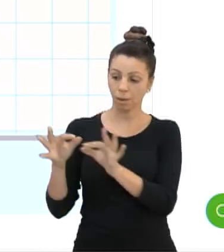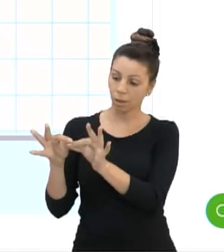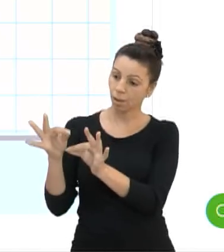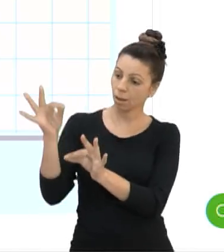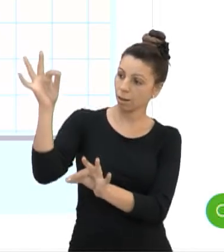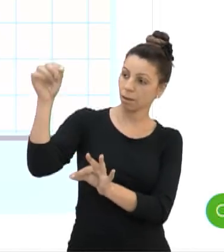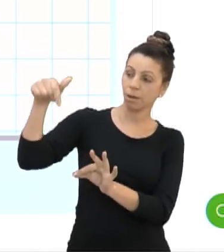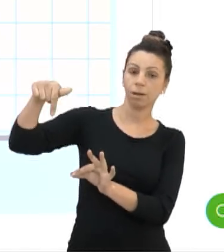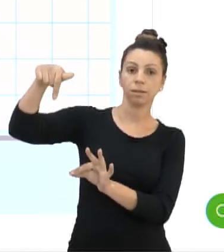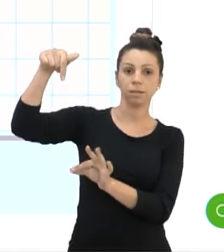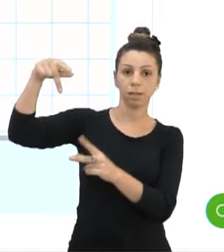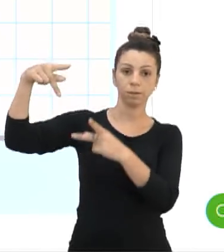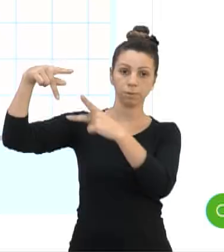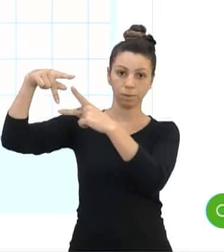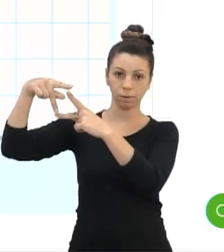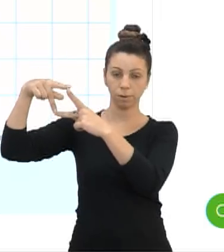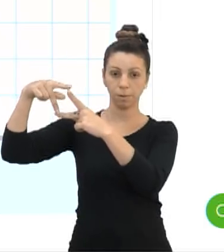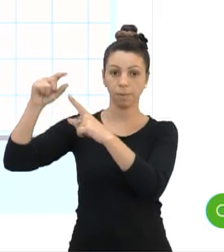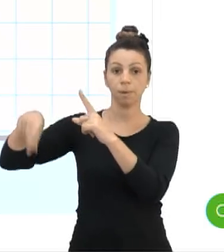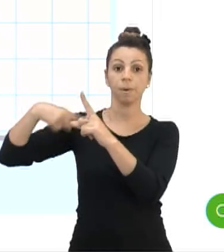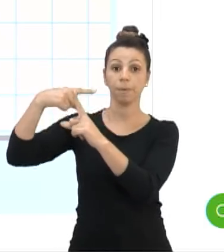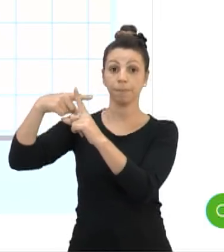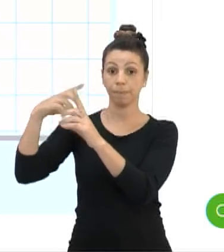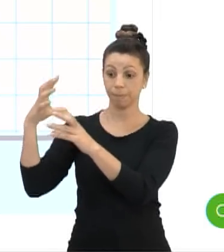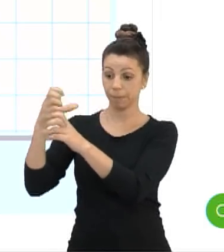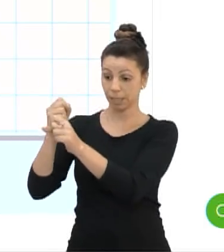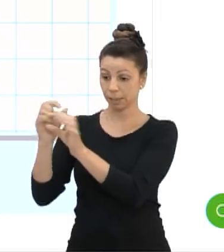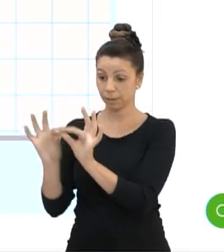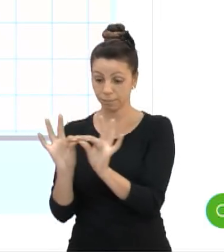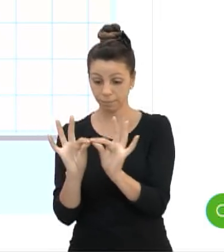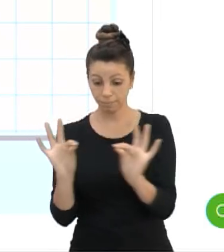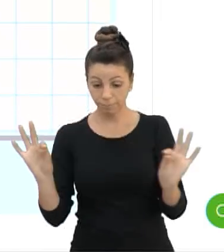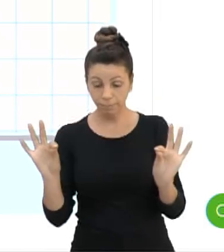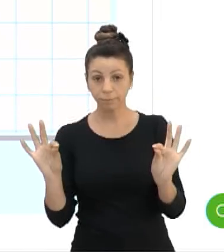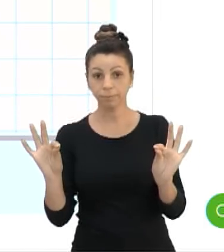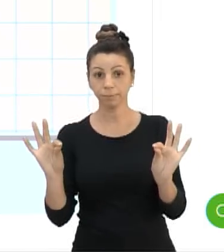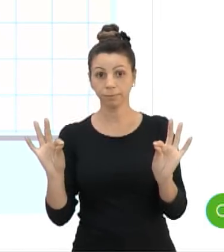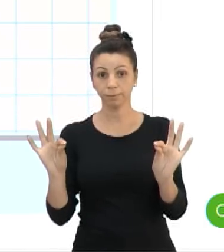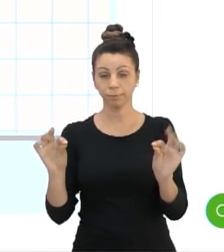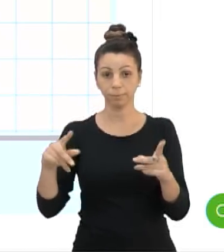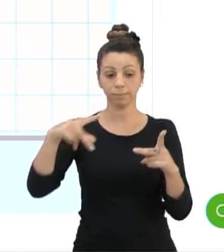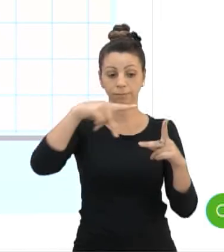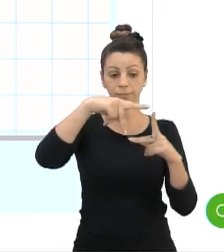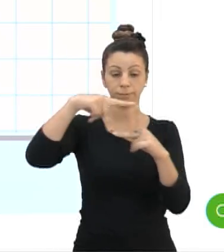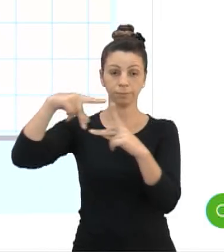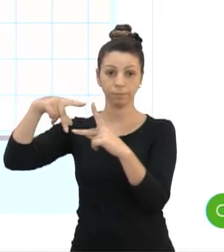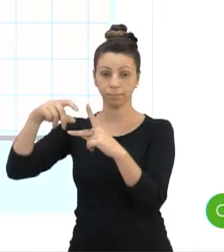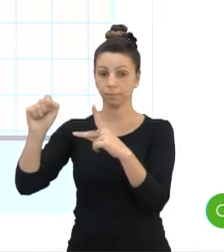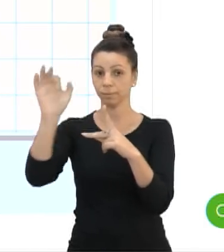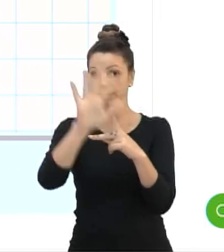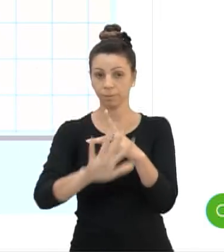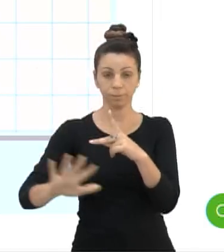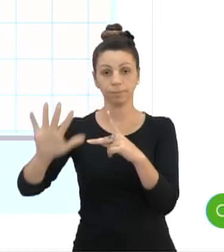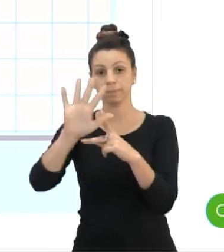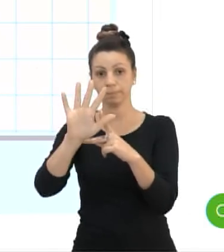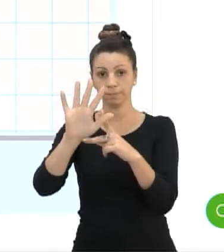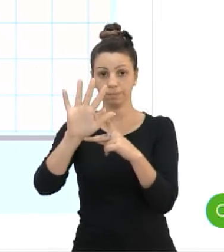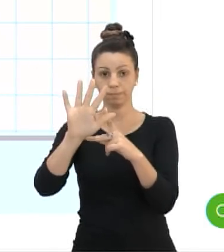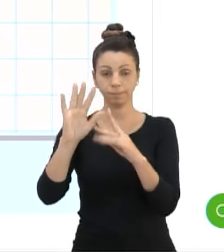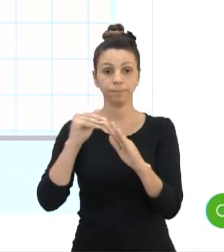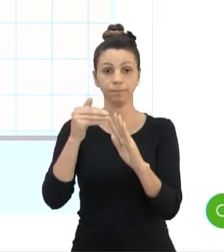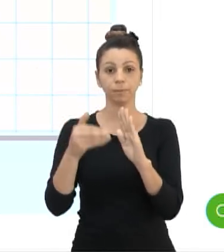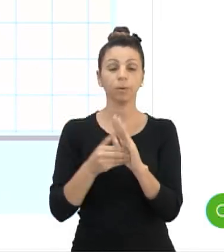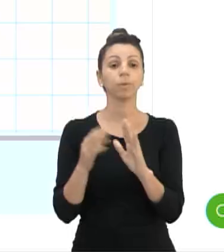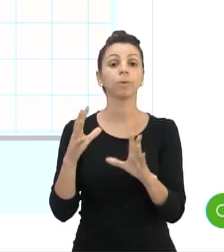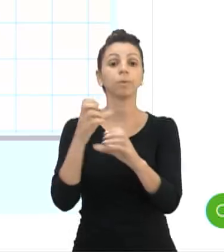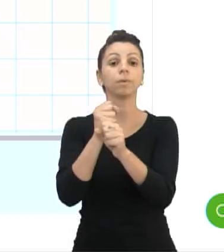e esses 4 quadradinhos de largura, a gente teria uma área total de 28 quadradinhos, mas ela está cortada